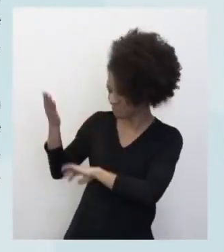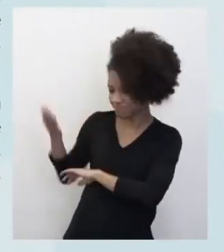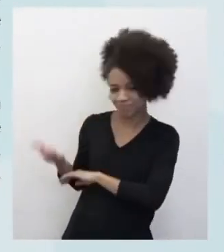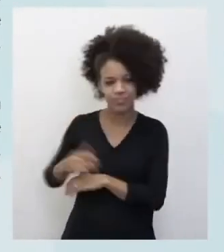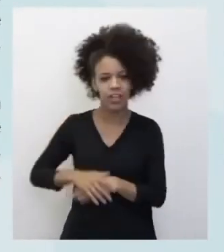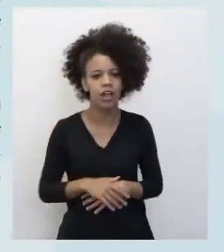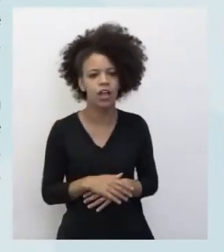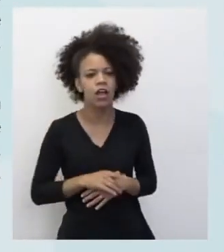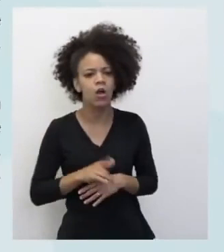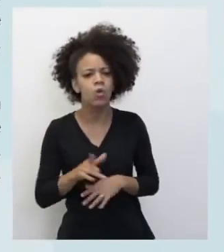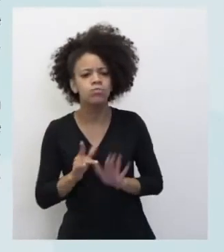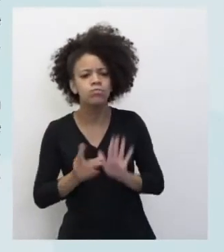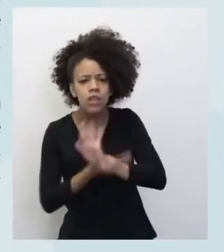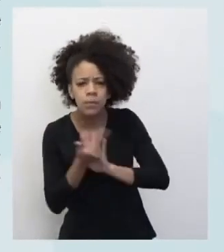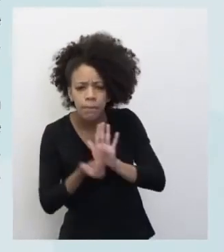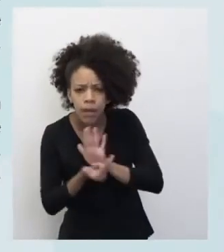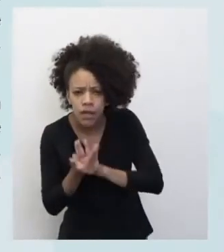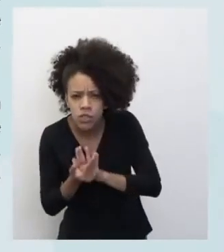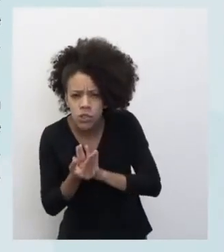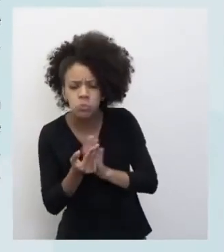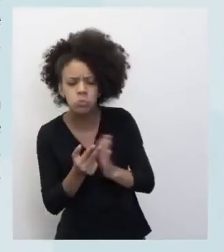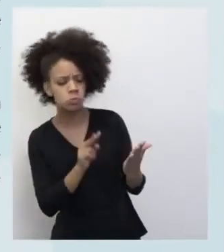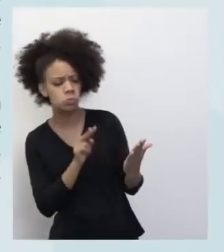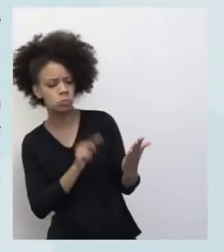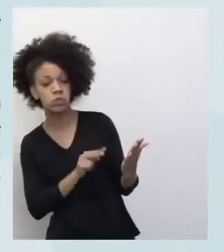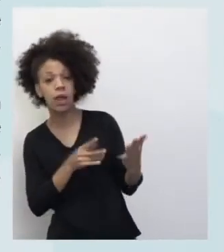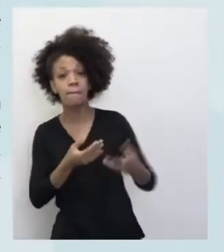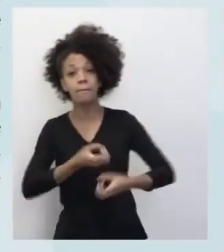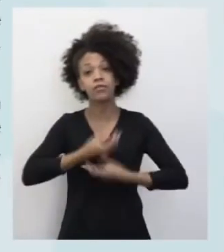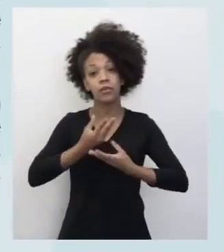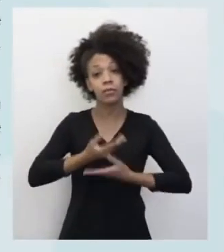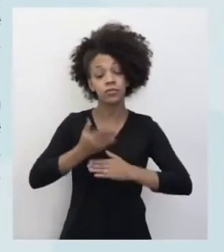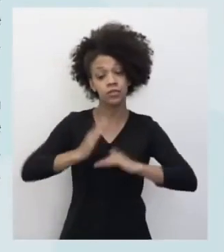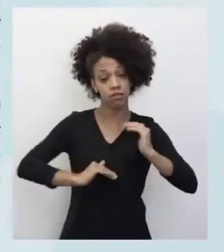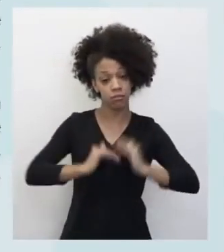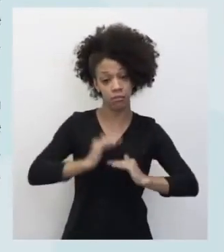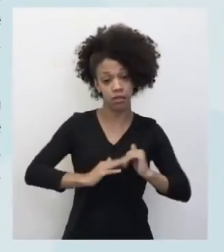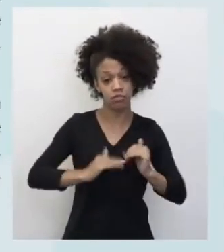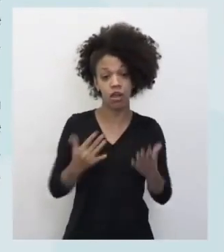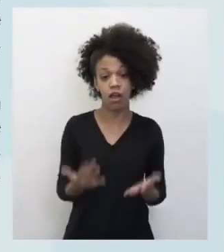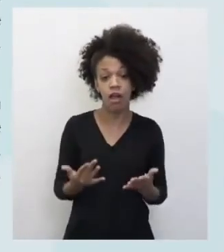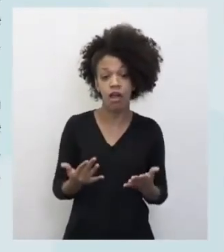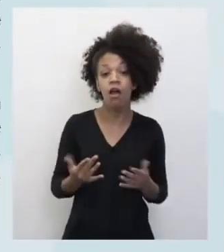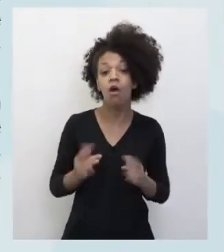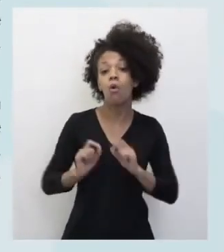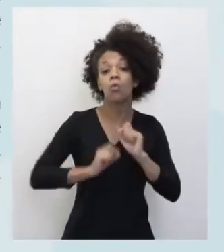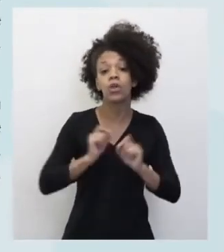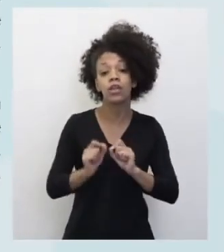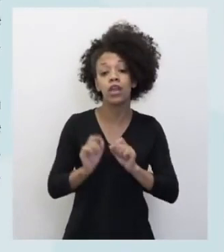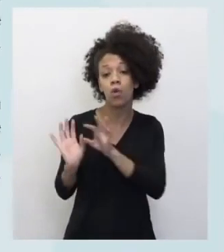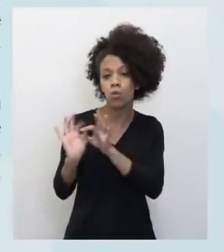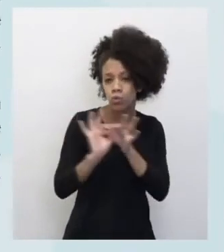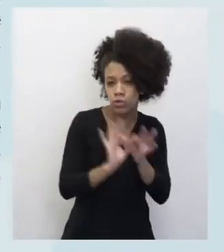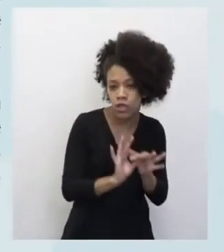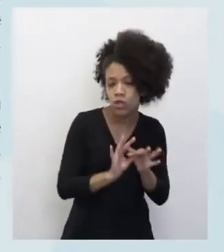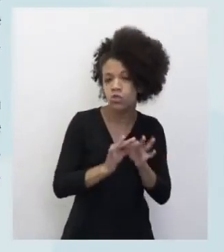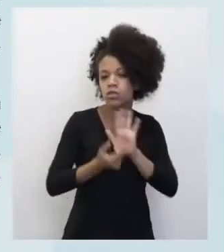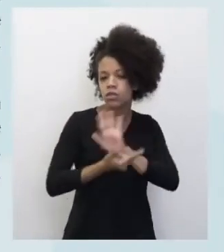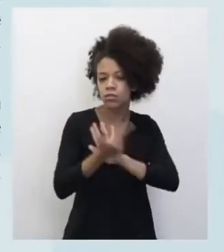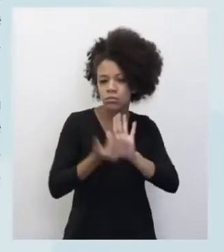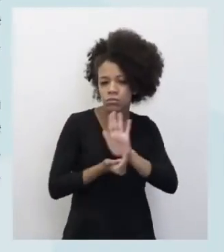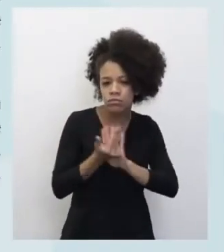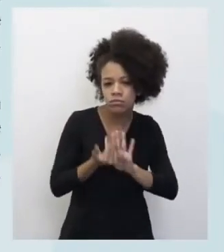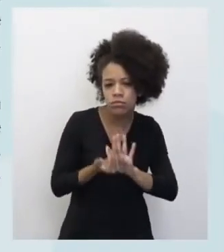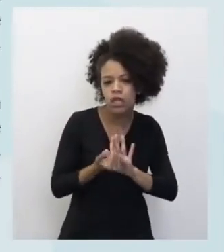aula: os efeitos de sentido de imagens para notícias. Habilidades. A essencial é inferir em textos multissemióticos